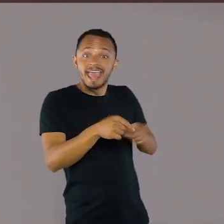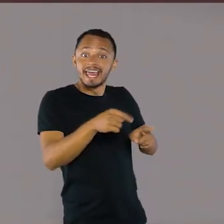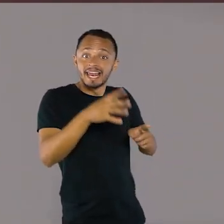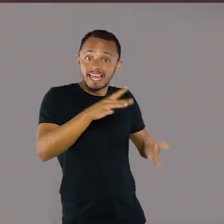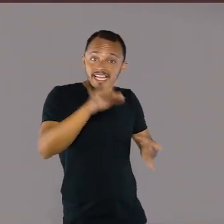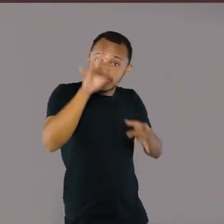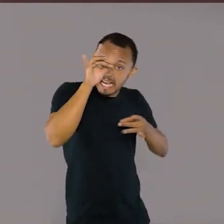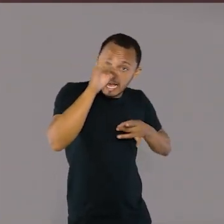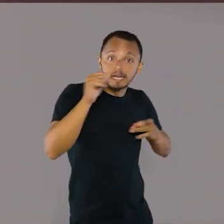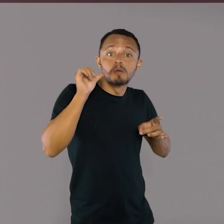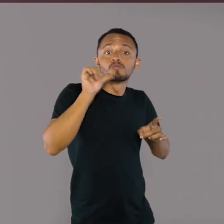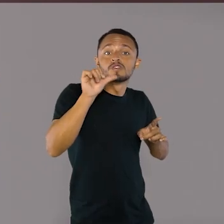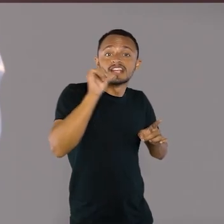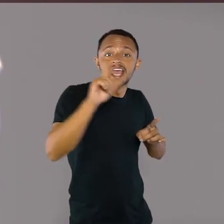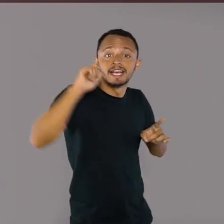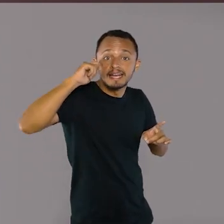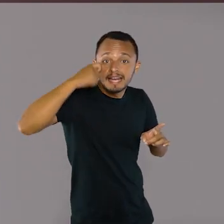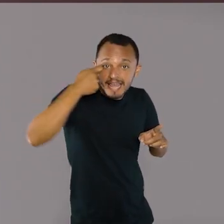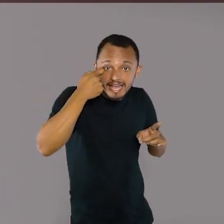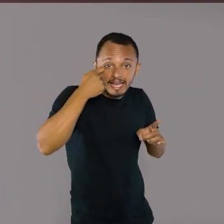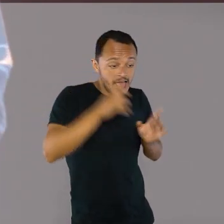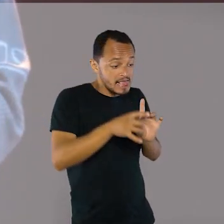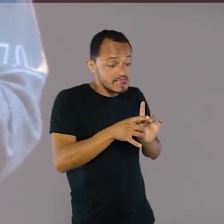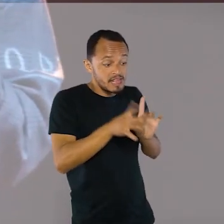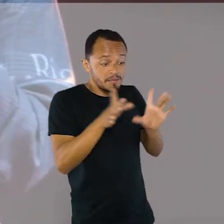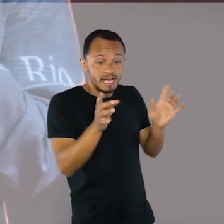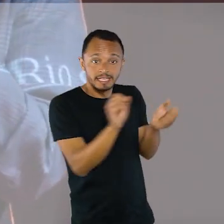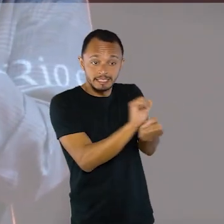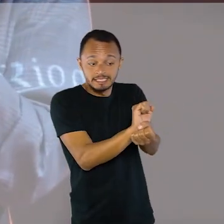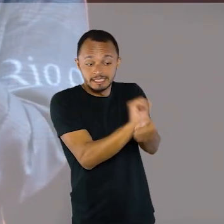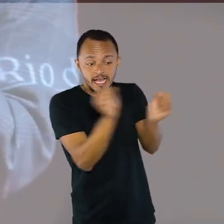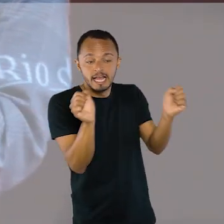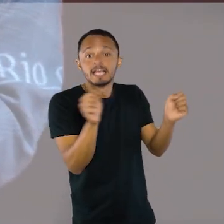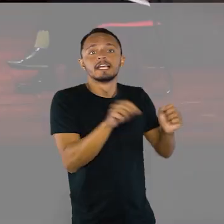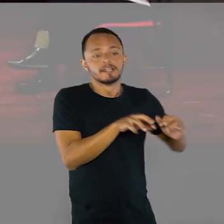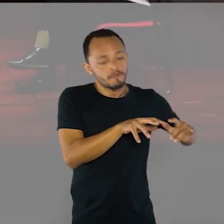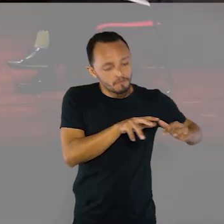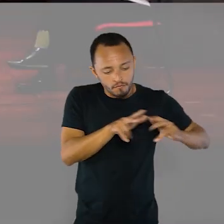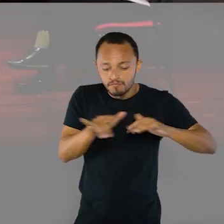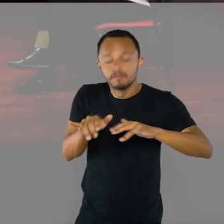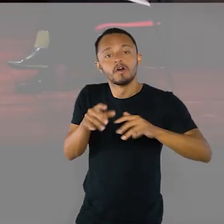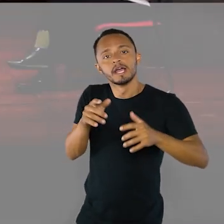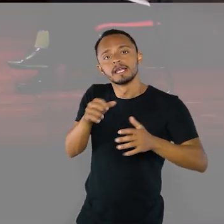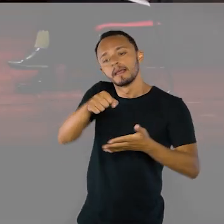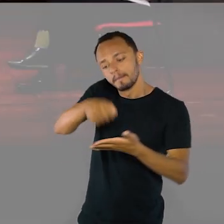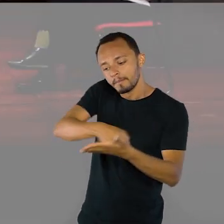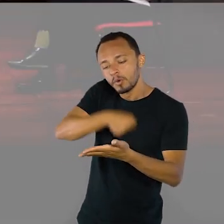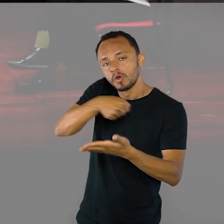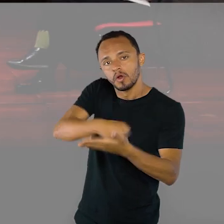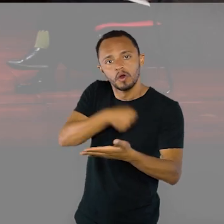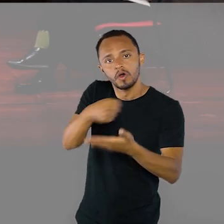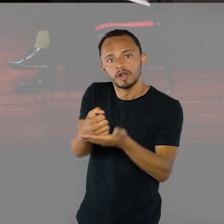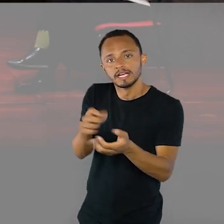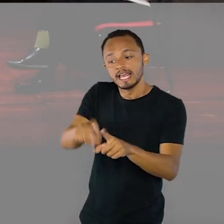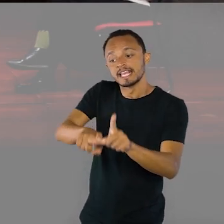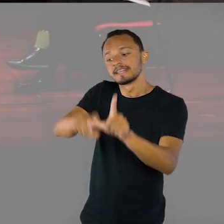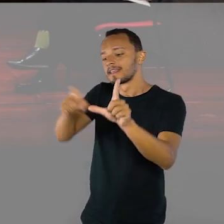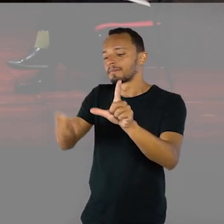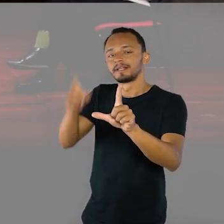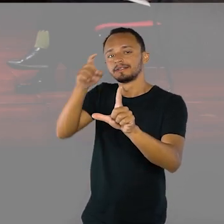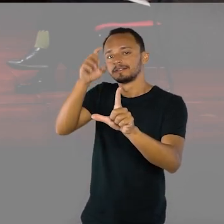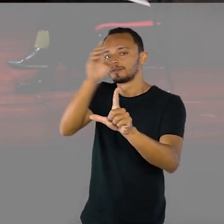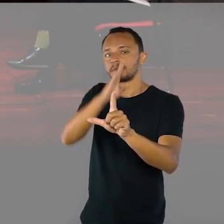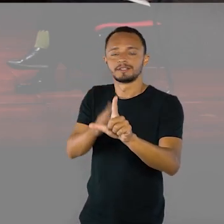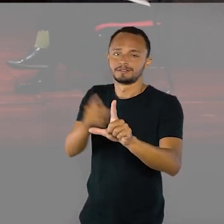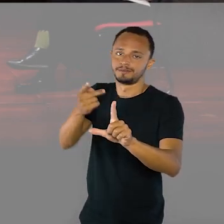mulheres libertas negras que se uniram às tropas brasileiras nas lutas pela independência na Bahia. E essa aqui é uma fotografia